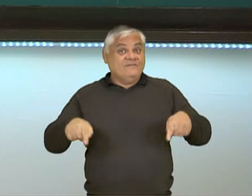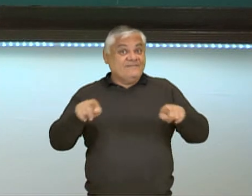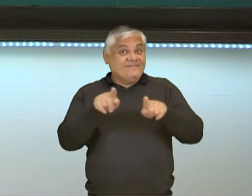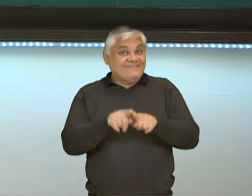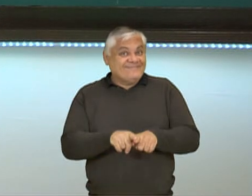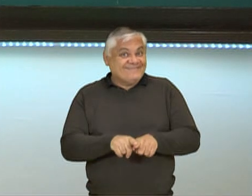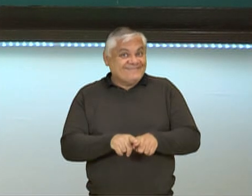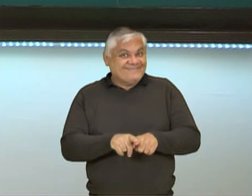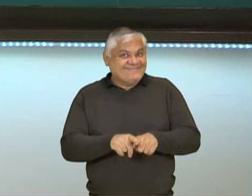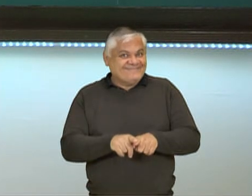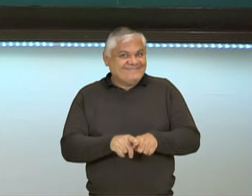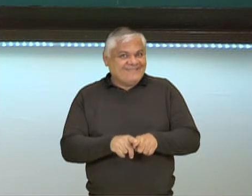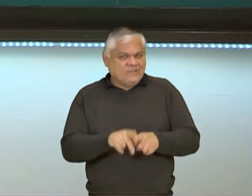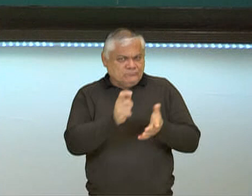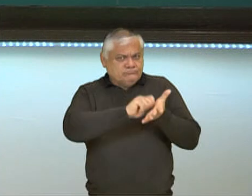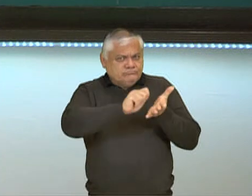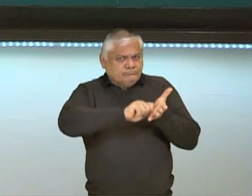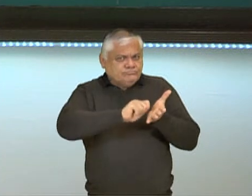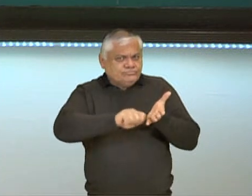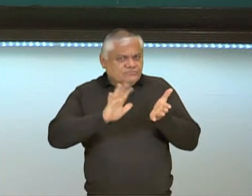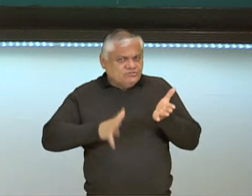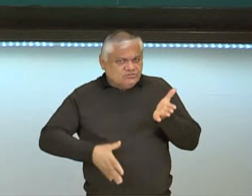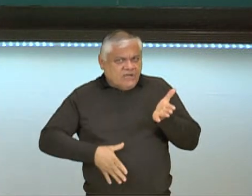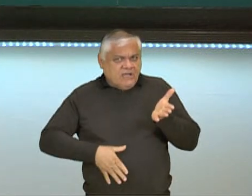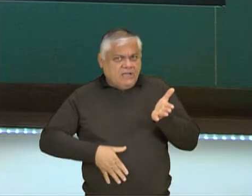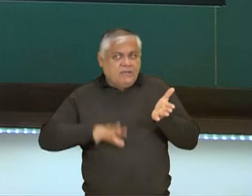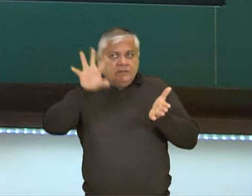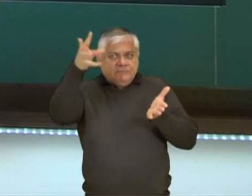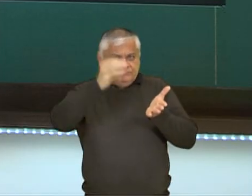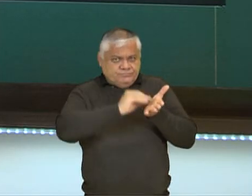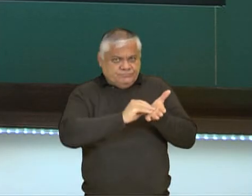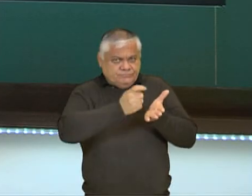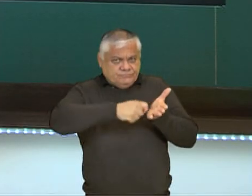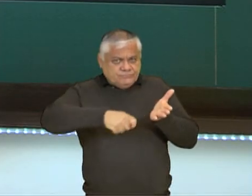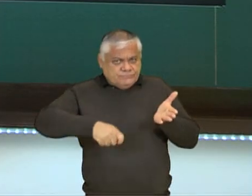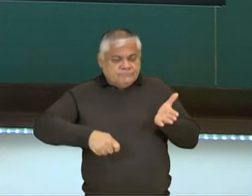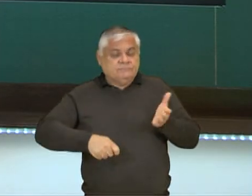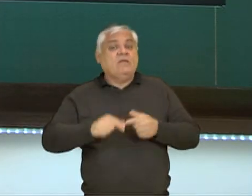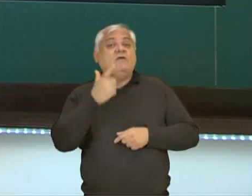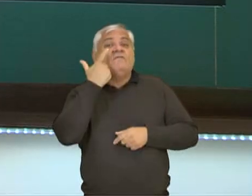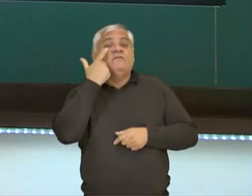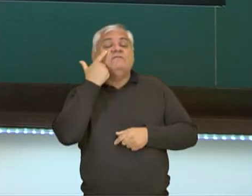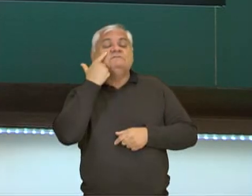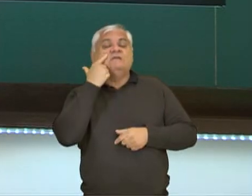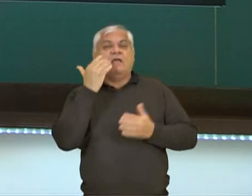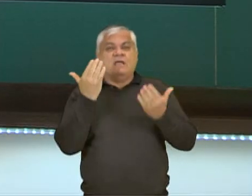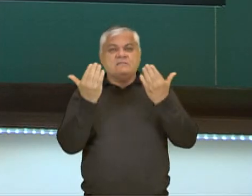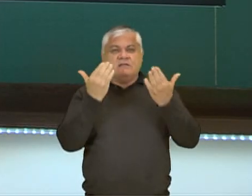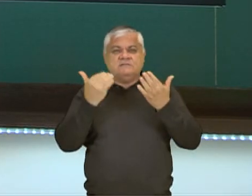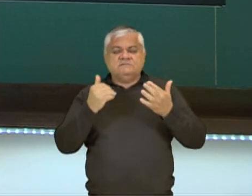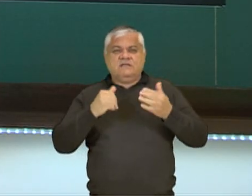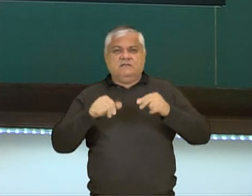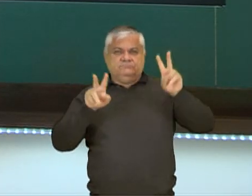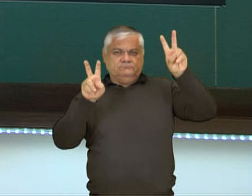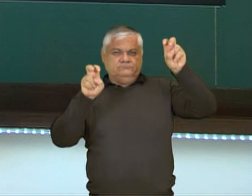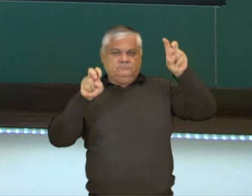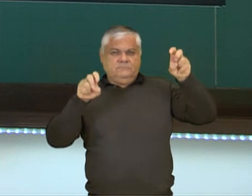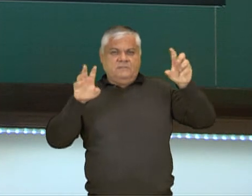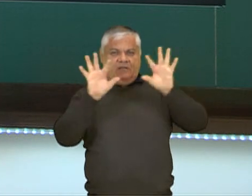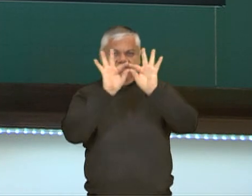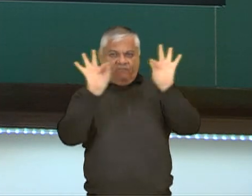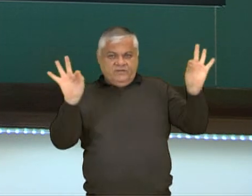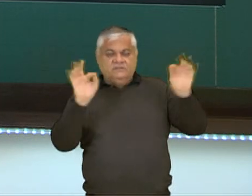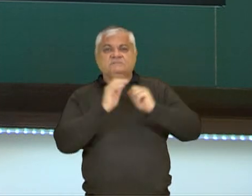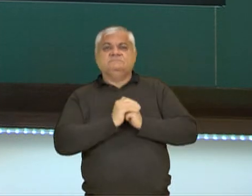Voltei, galerinha! Copiou esse monte de informação aqui? Bora lá, então, pedir para você analisar essa frase, né? E comparar os